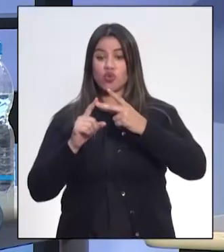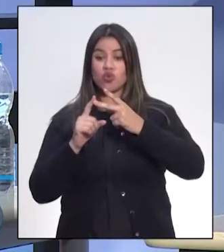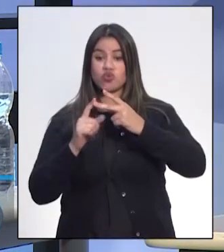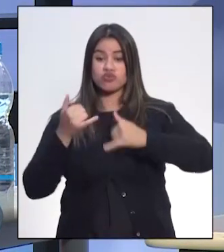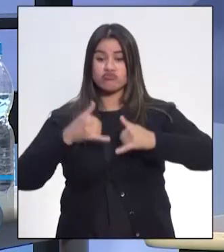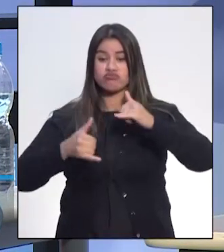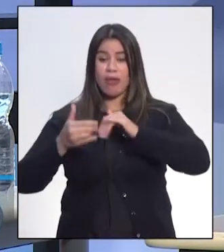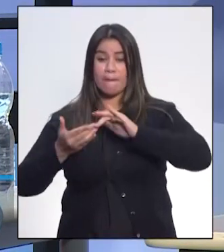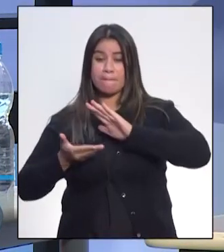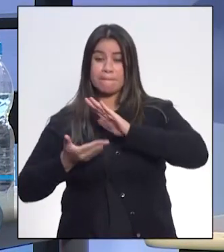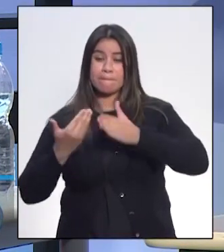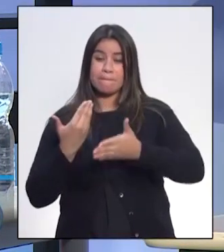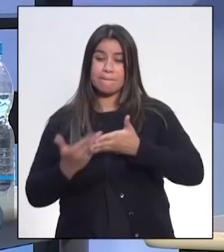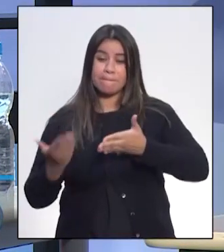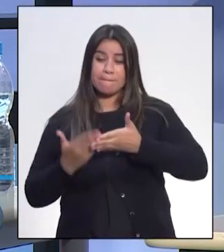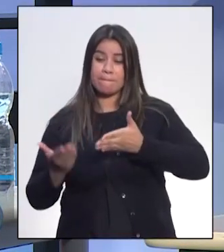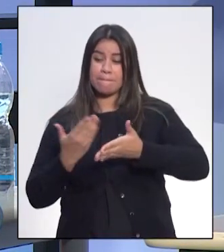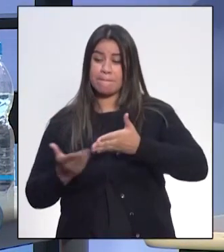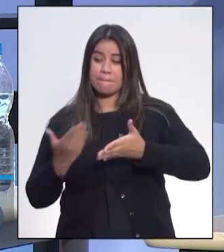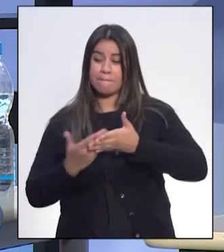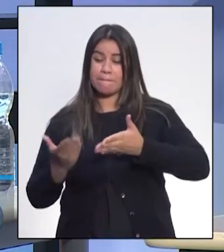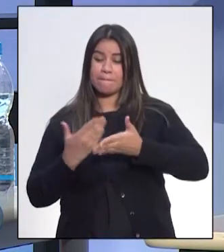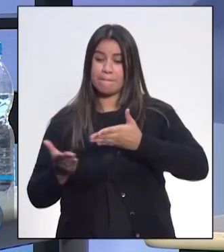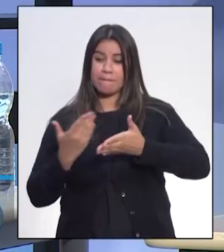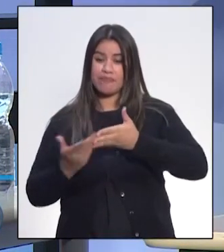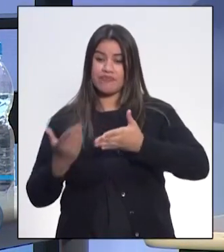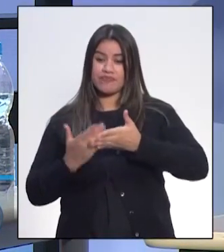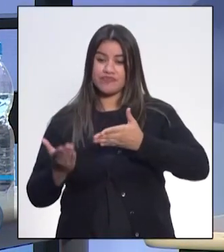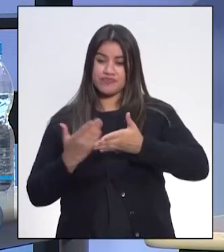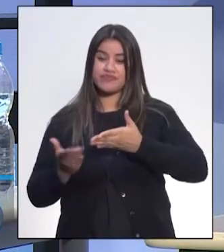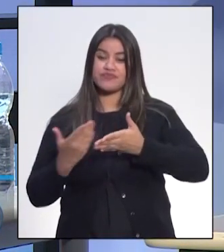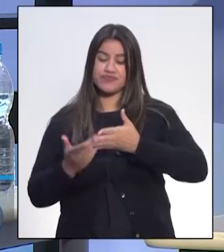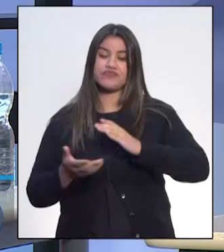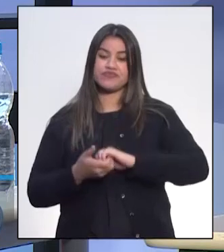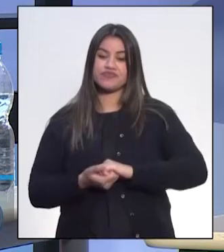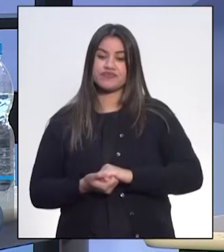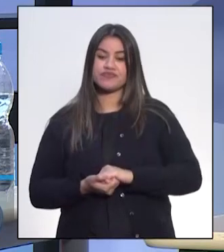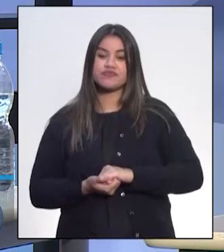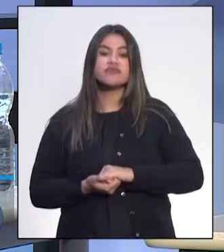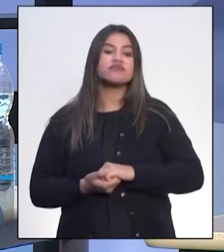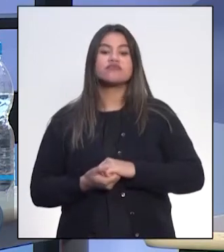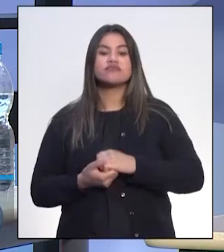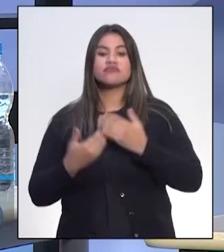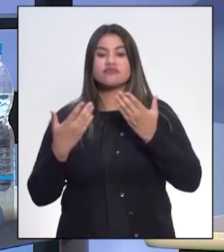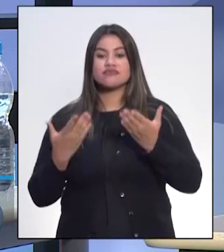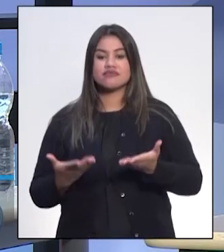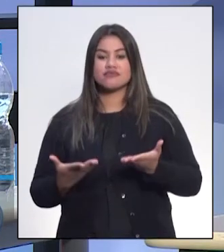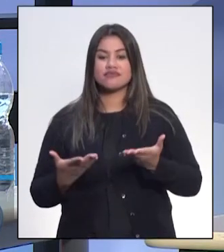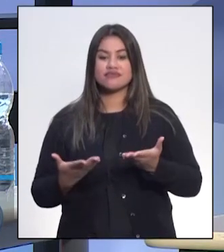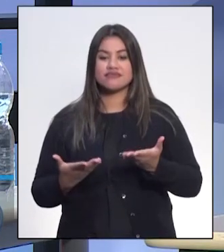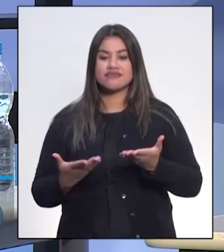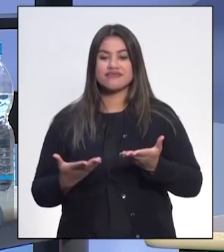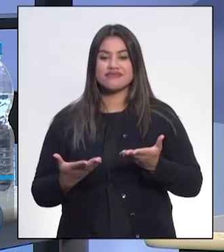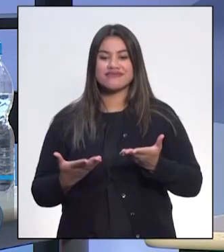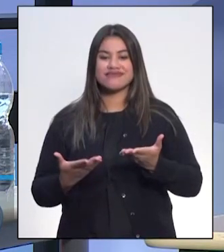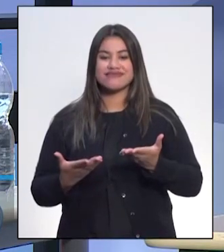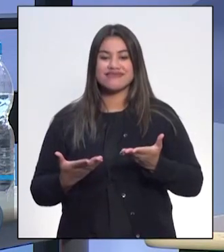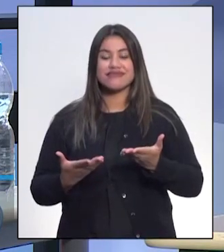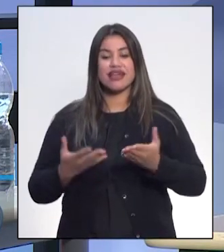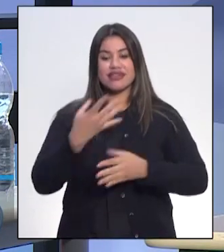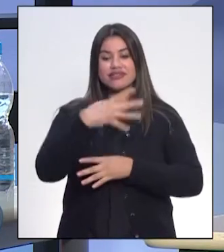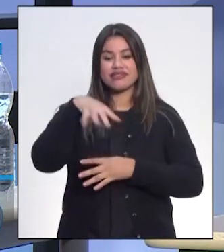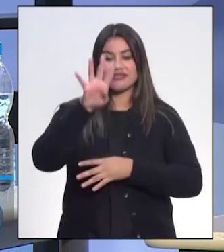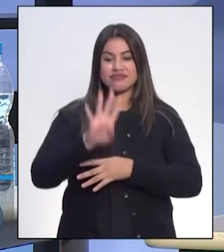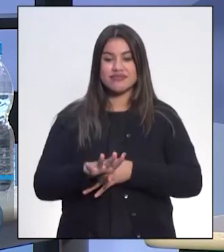mais energia para remover esse elétron, perfeito? Então, a montagem da tabela periódica ela foi feita a